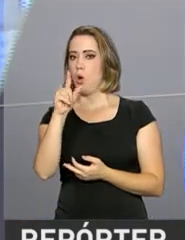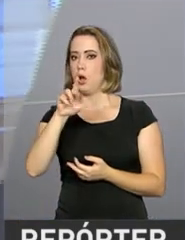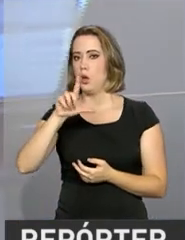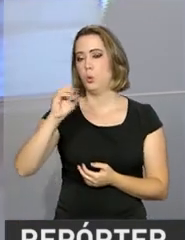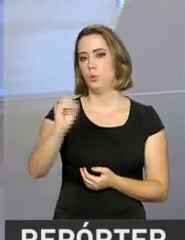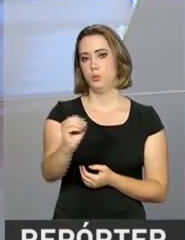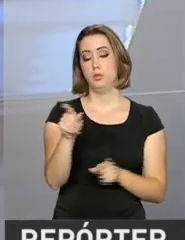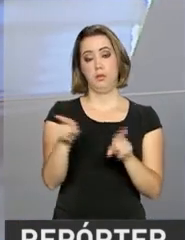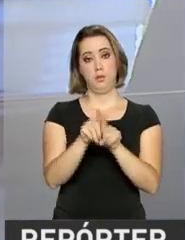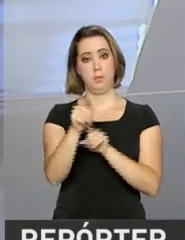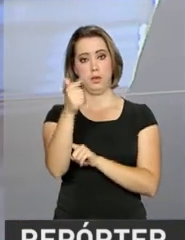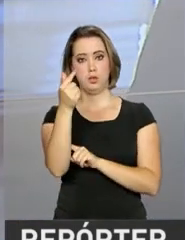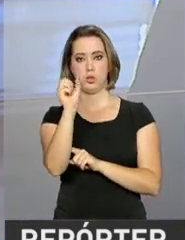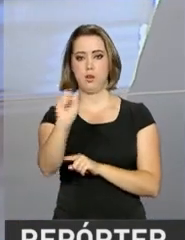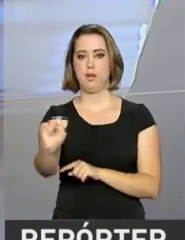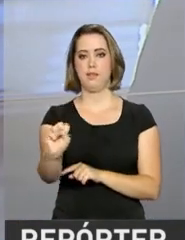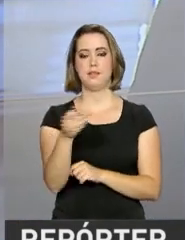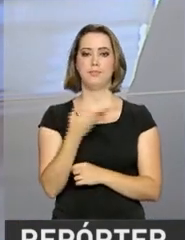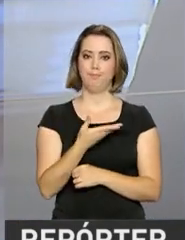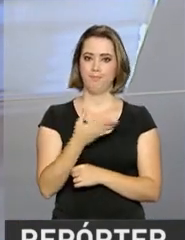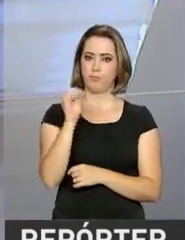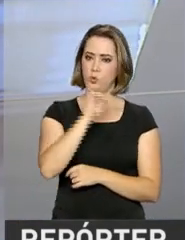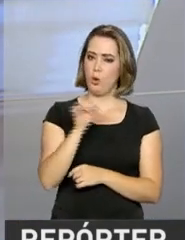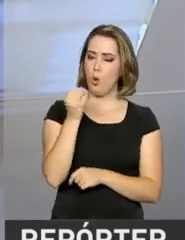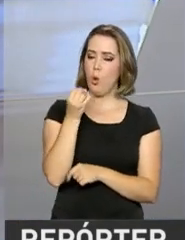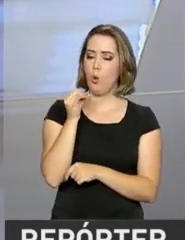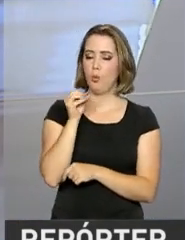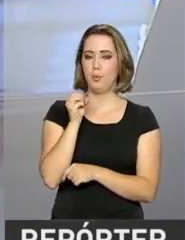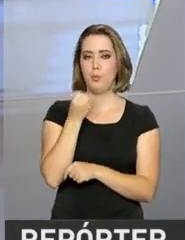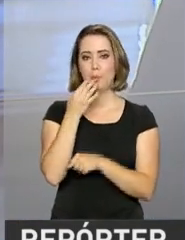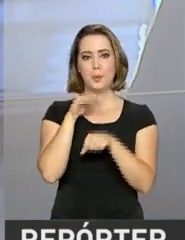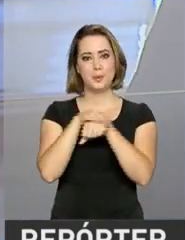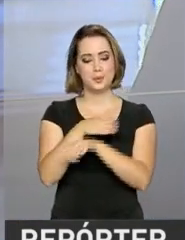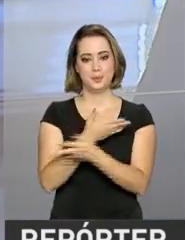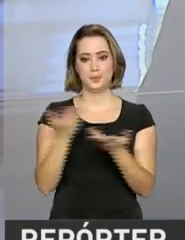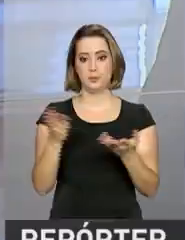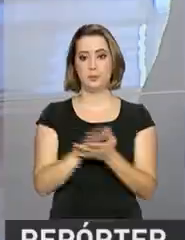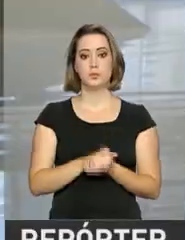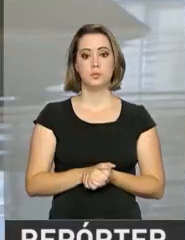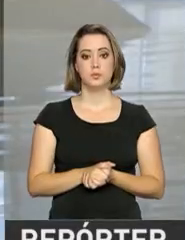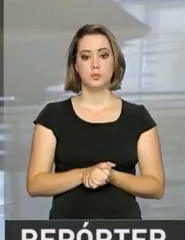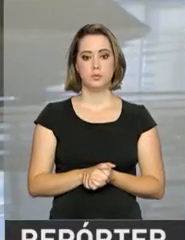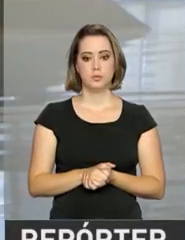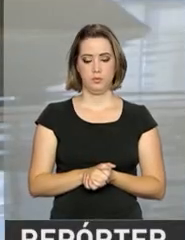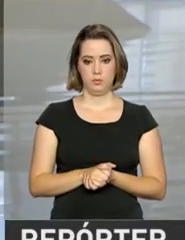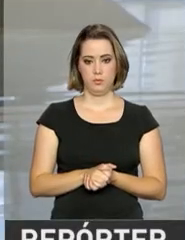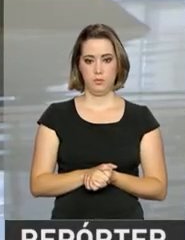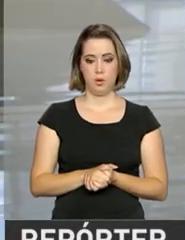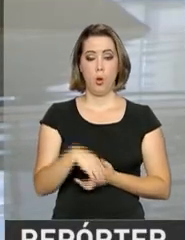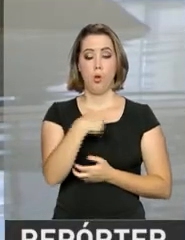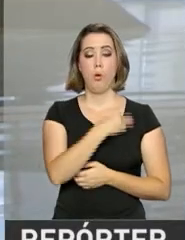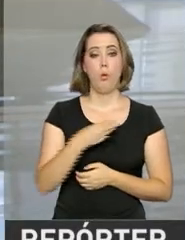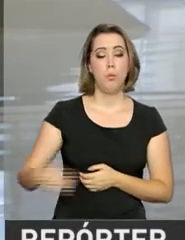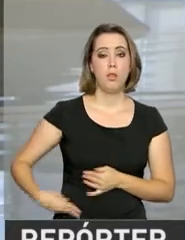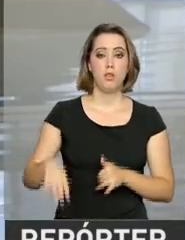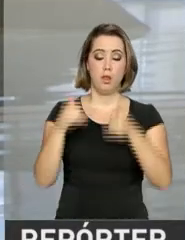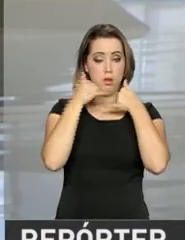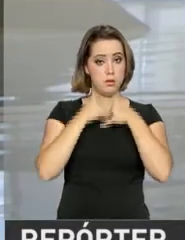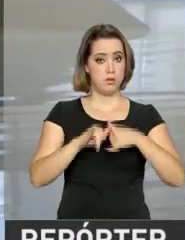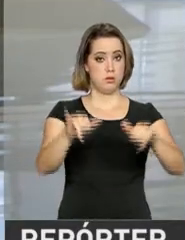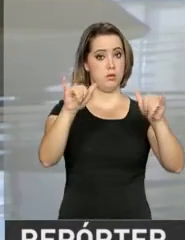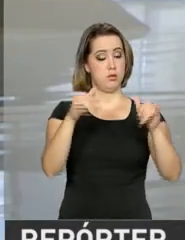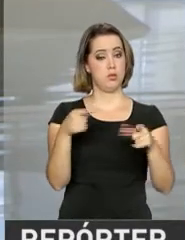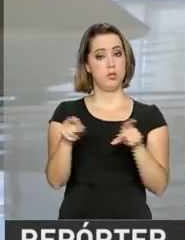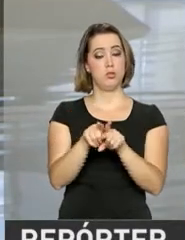este assunto pra gente olá boa noite o volante roberto brum à noite a todos o ministro de minas e energia fernando coelho